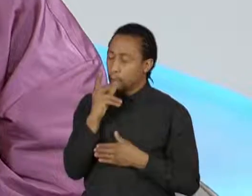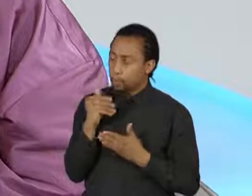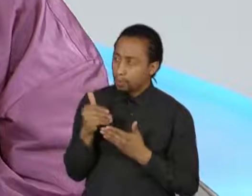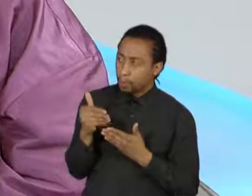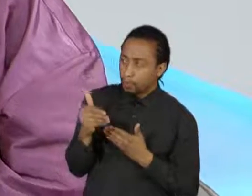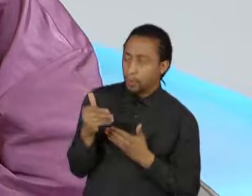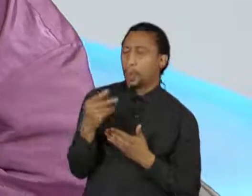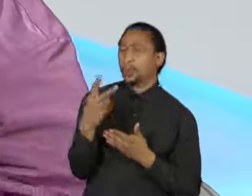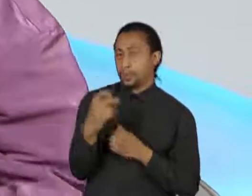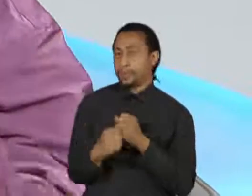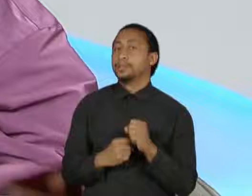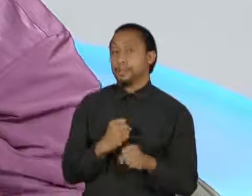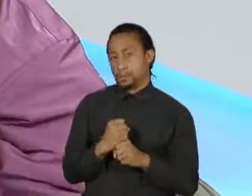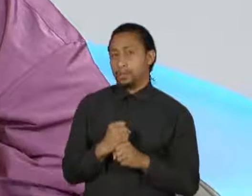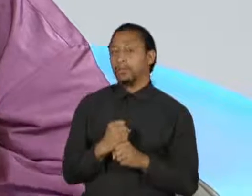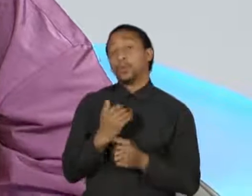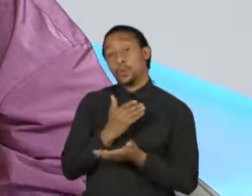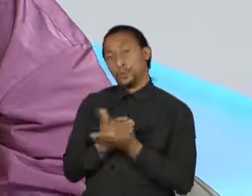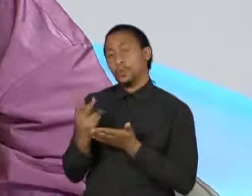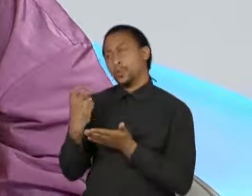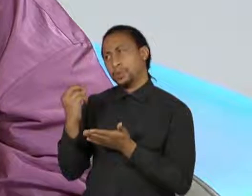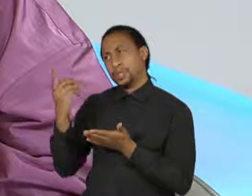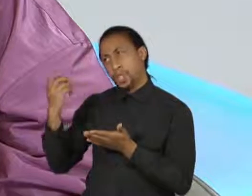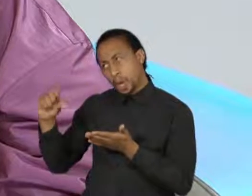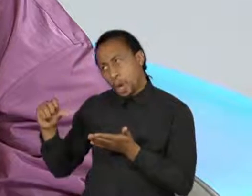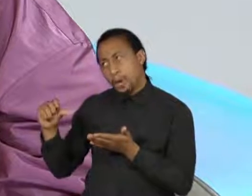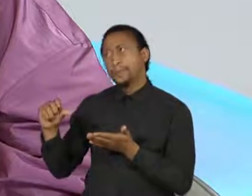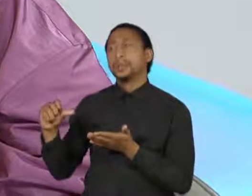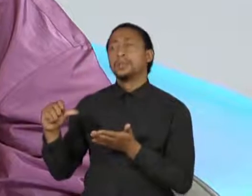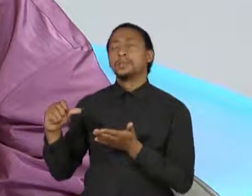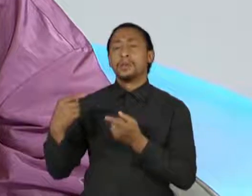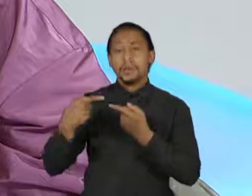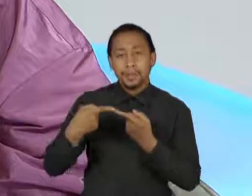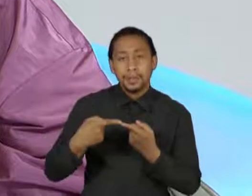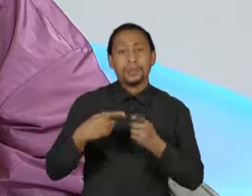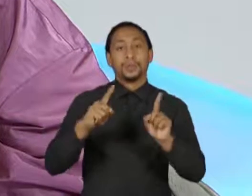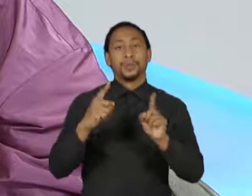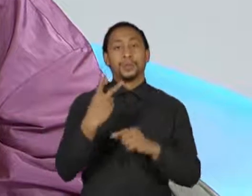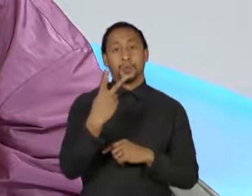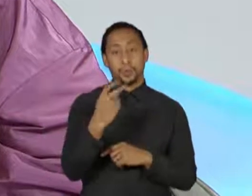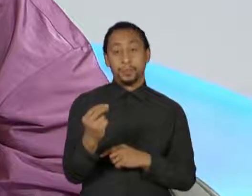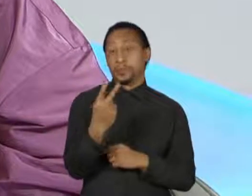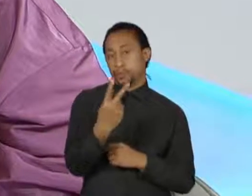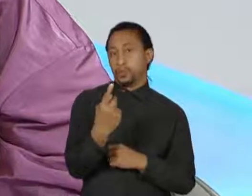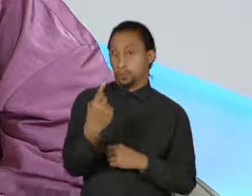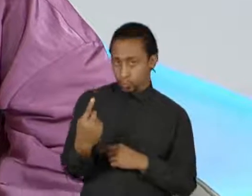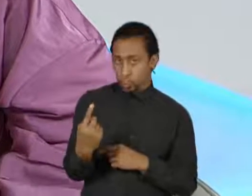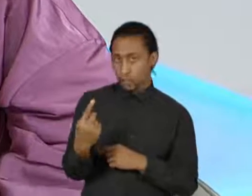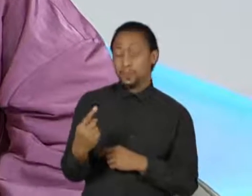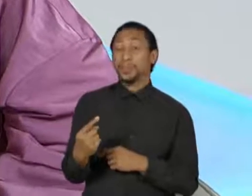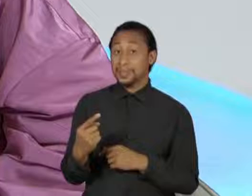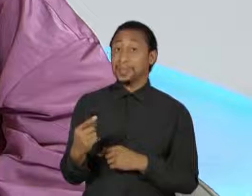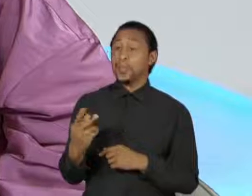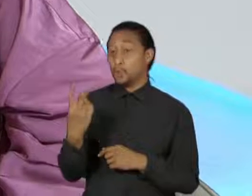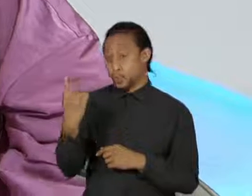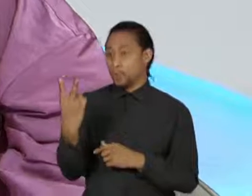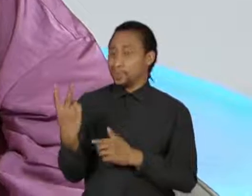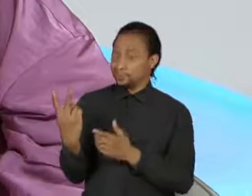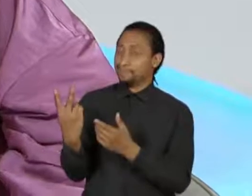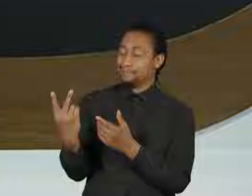Comecei em 2019, lanço em 2021 e tanto Gustavo Ruiz quanto Fejuca foram parceiros